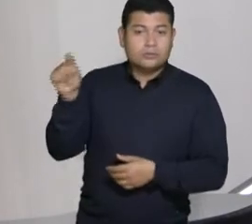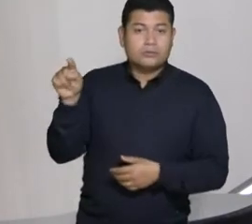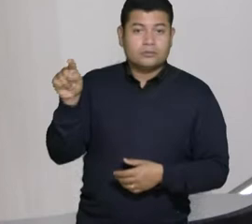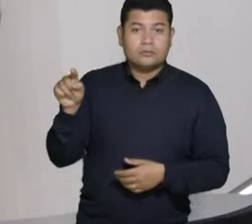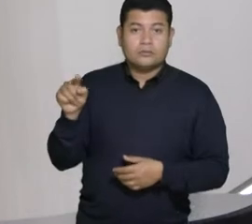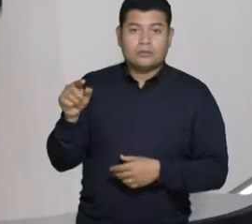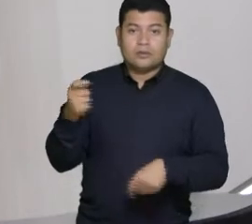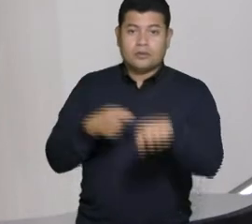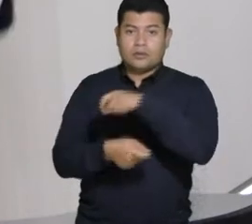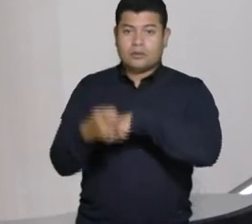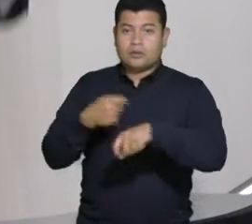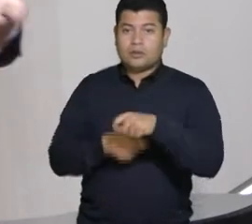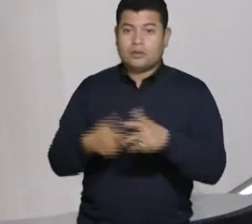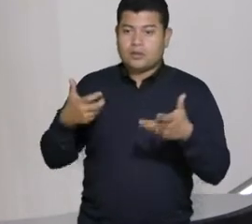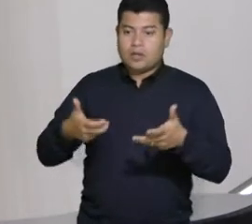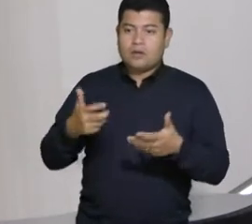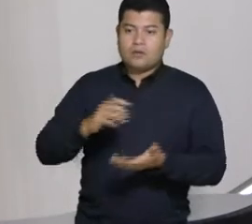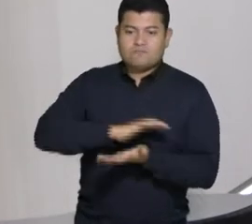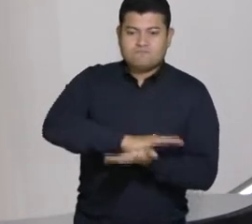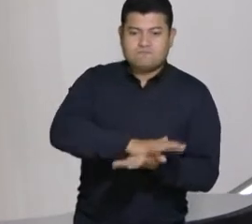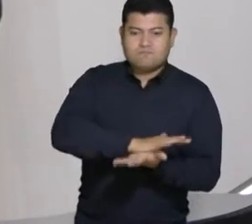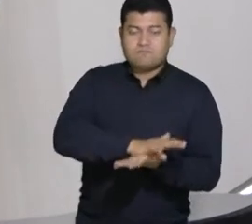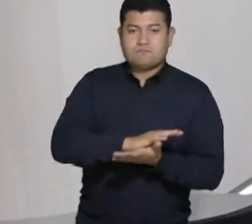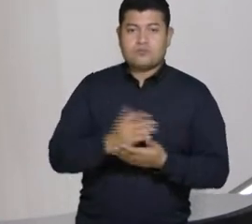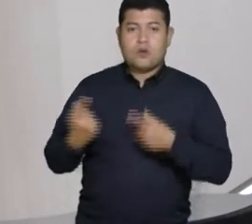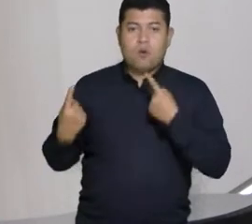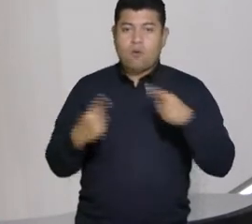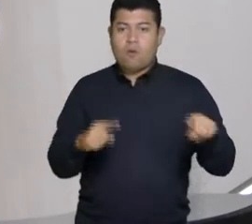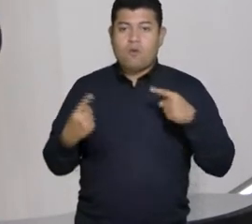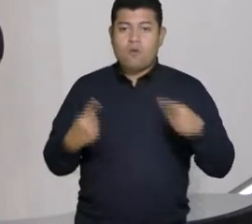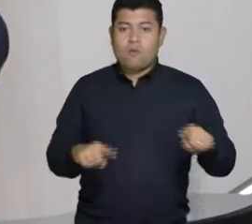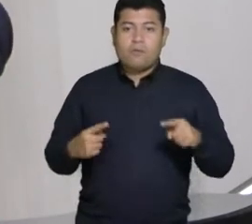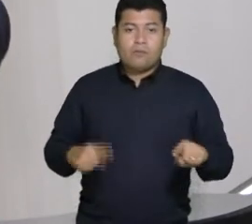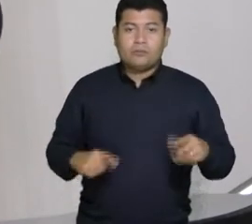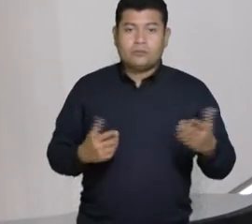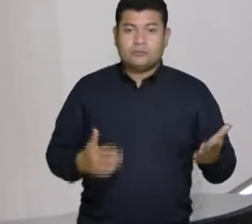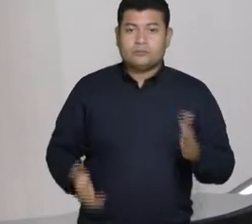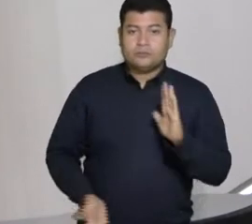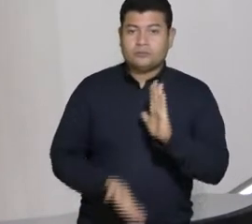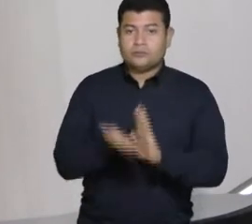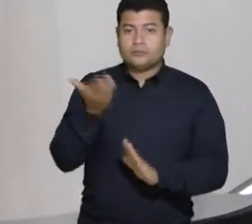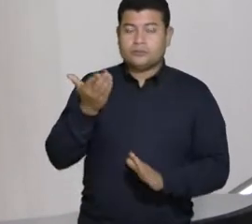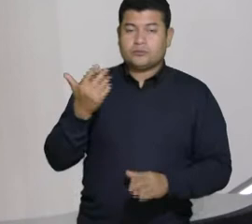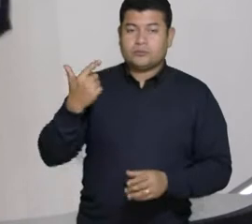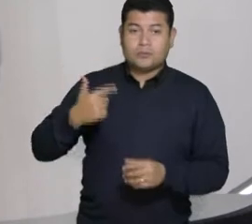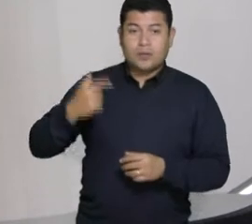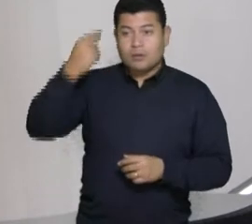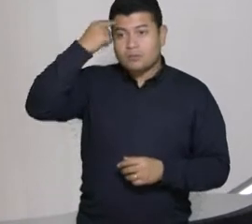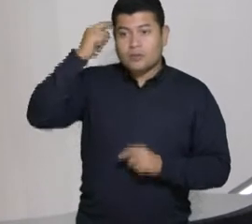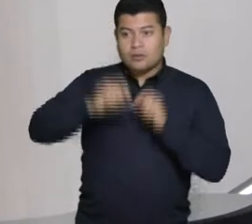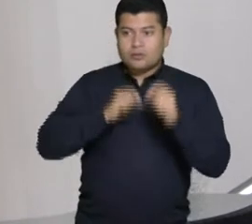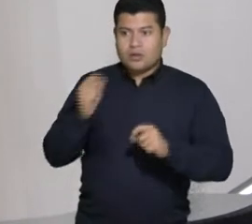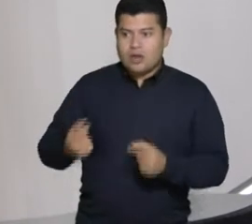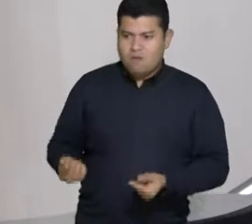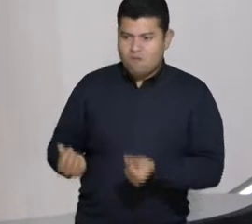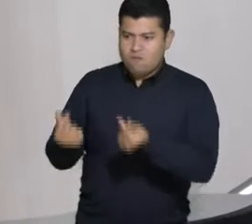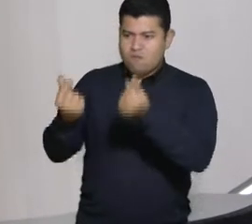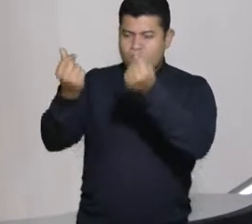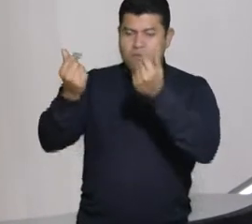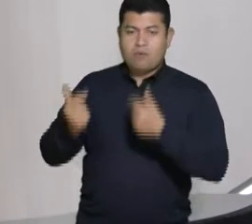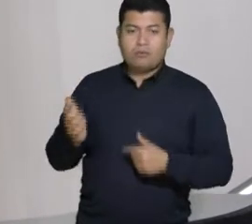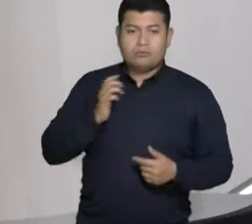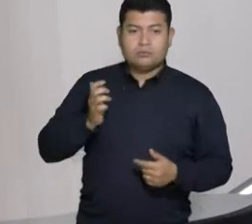fazendo de tudo para sacanear o governo bolsonaro aumentando o preço de combustíveis pensando Só no lucro dos acionistas